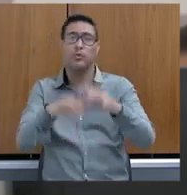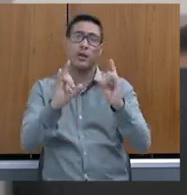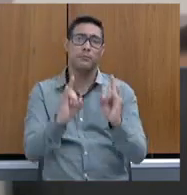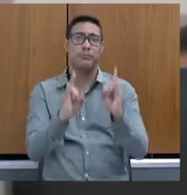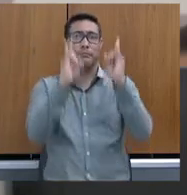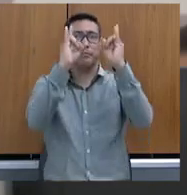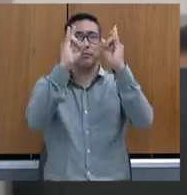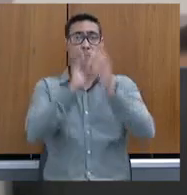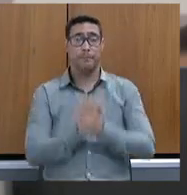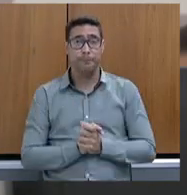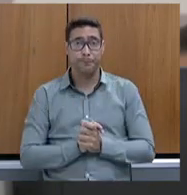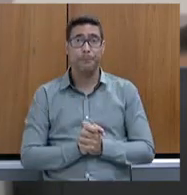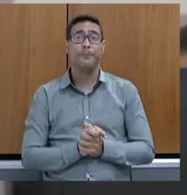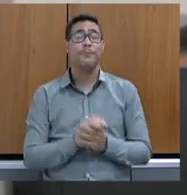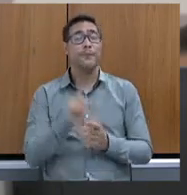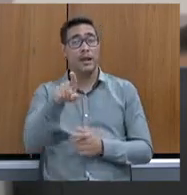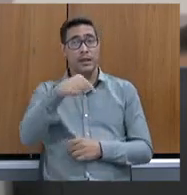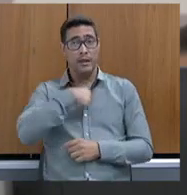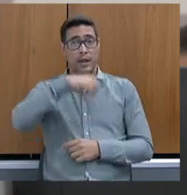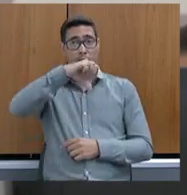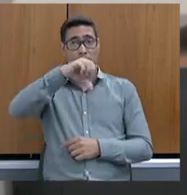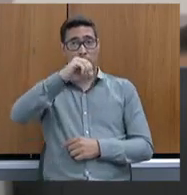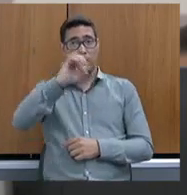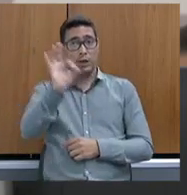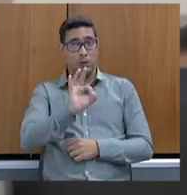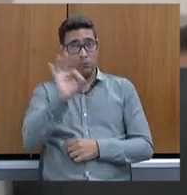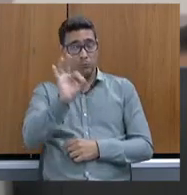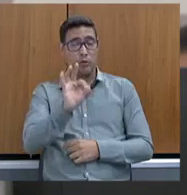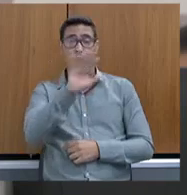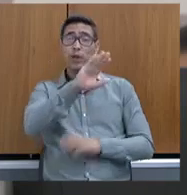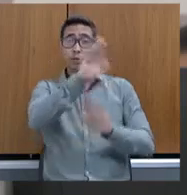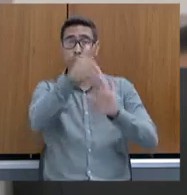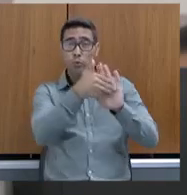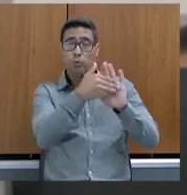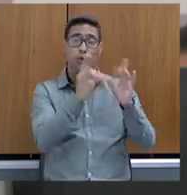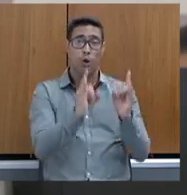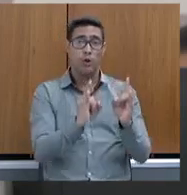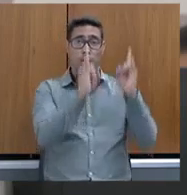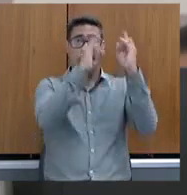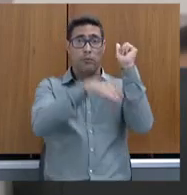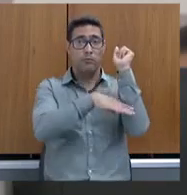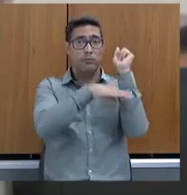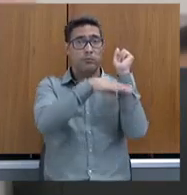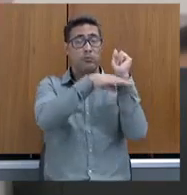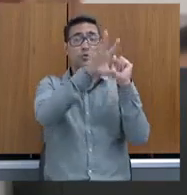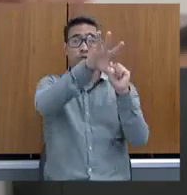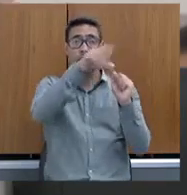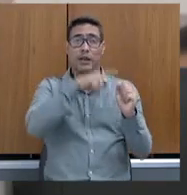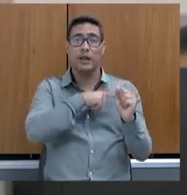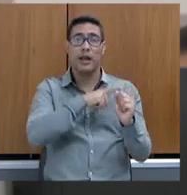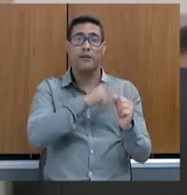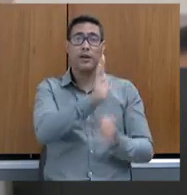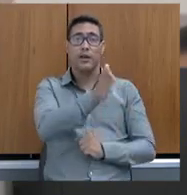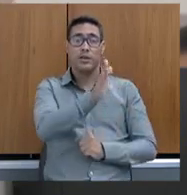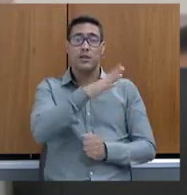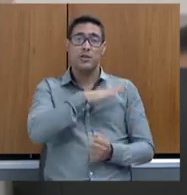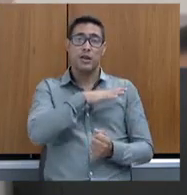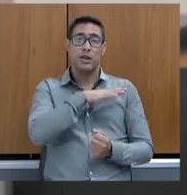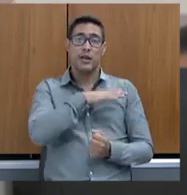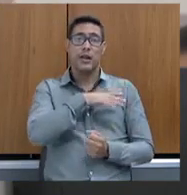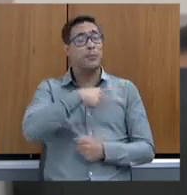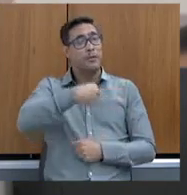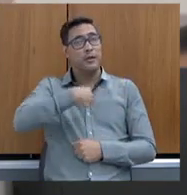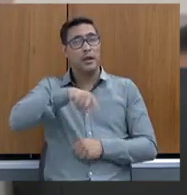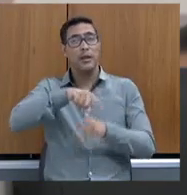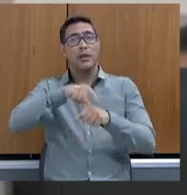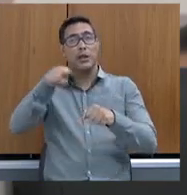destinos em 90% de ocupação hoteleira Outro dia eu fui a posse de Caldas tive que dividir o meu quarto com o presidente